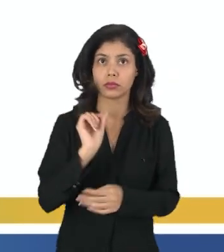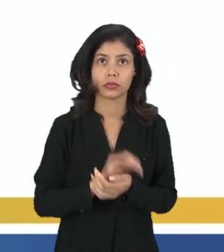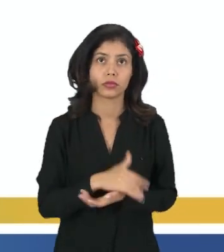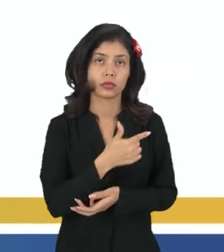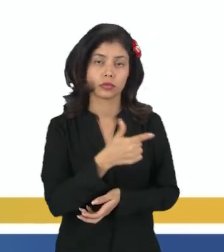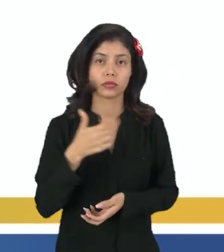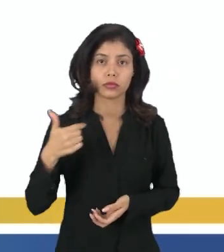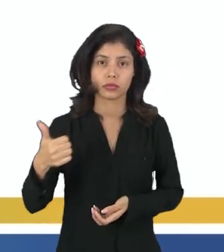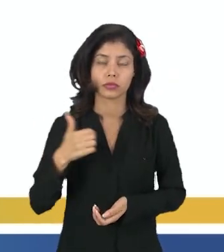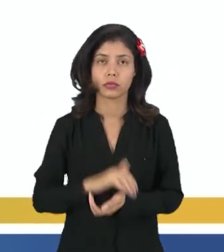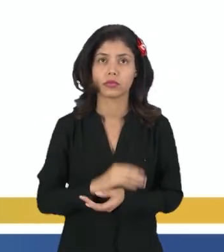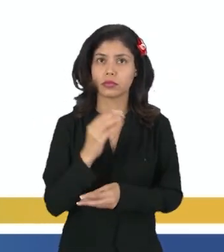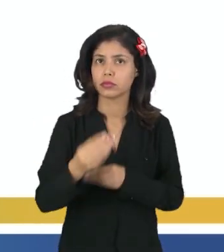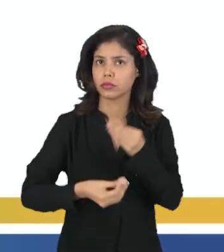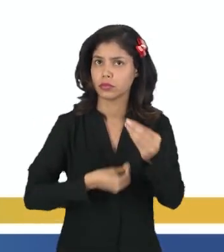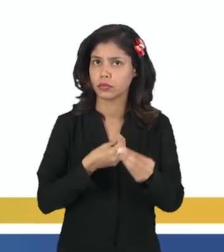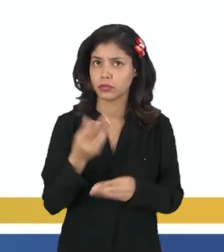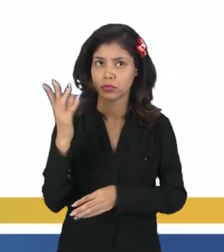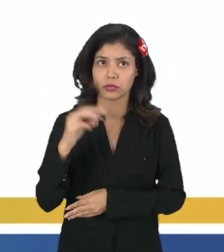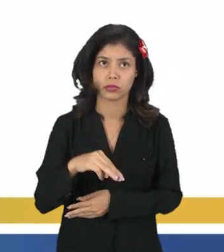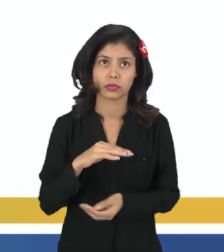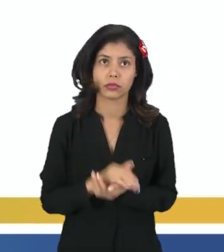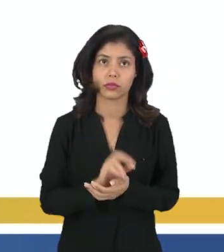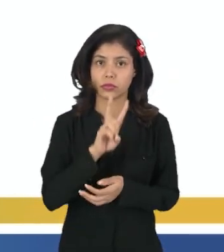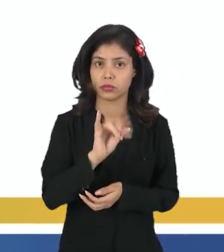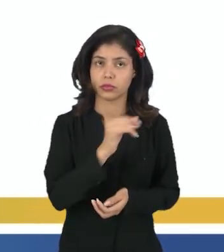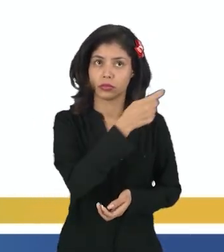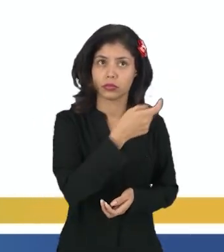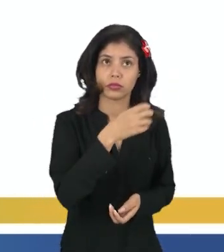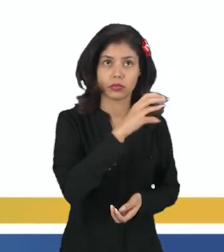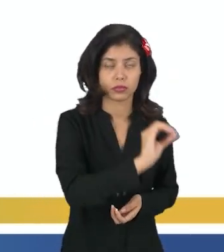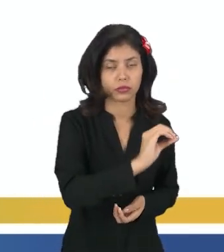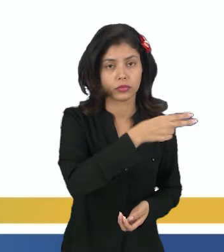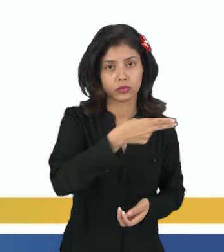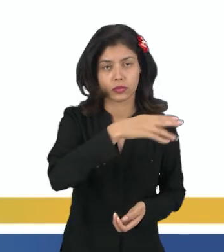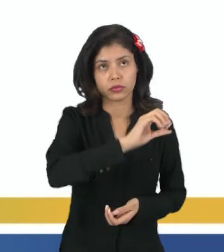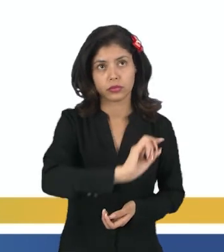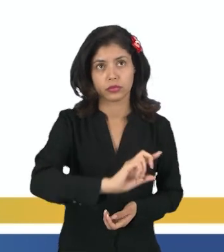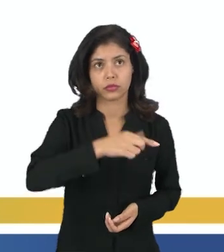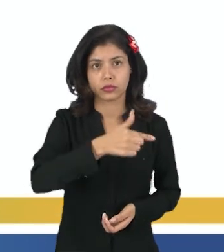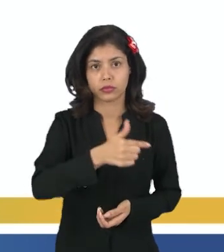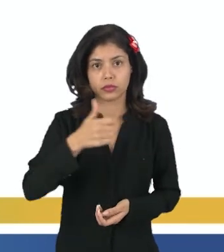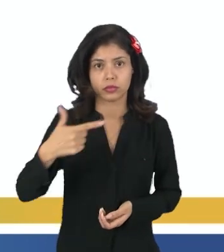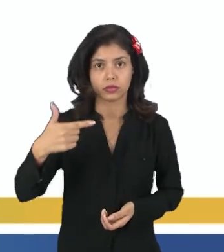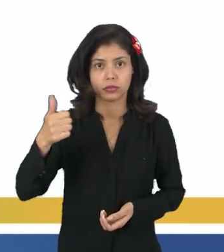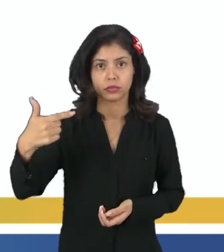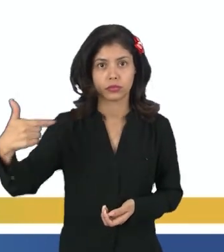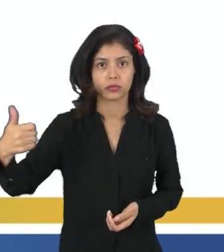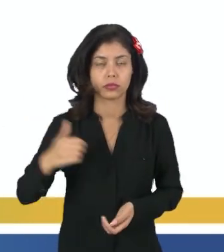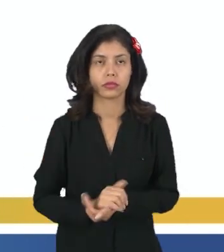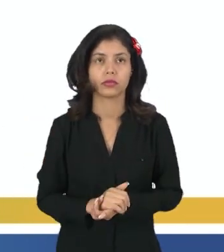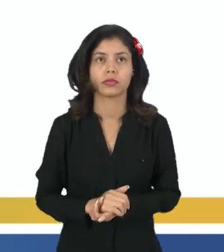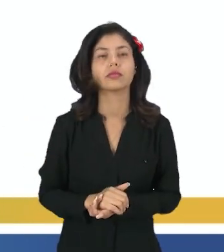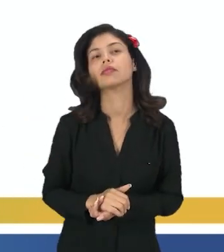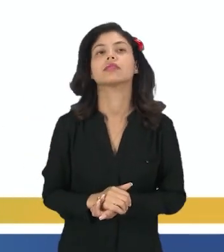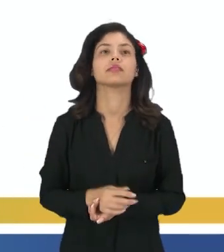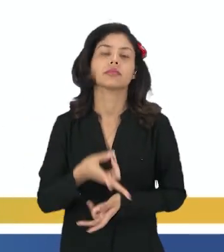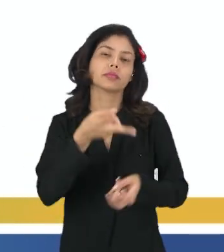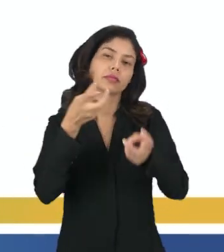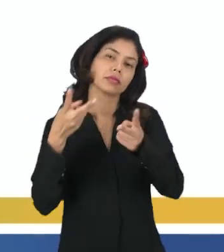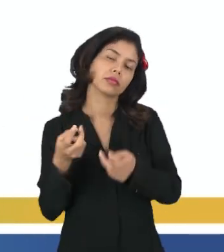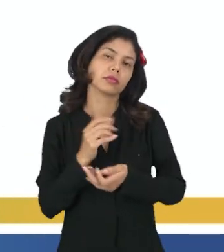é o número 21 e como é que é a metodologia você vai colocar x igual a 0,21 21